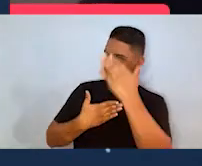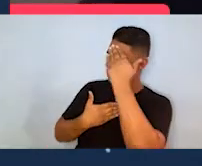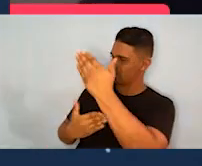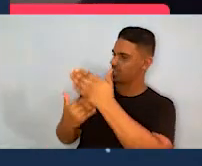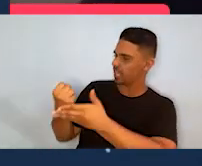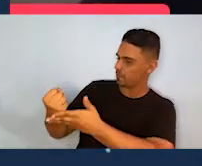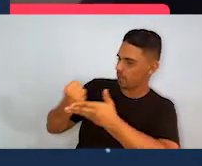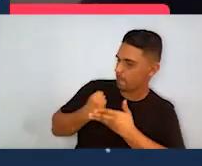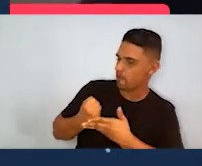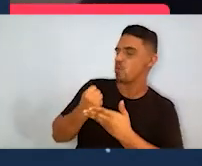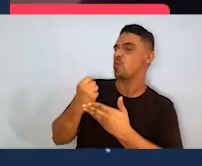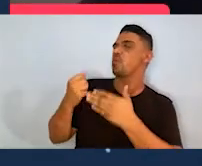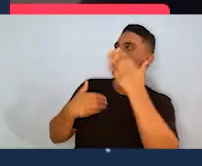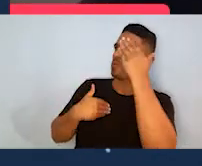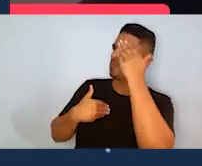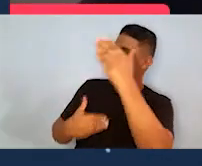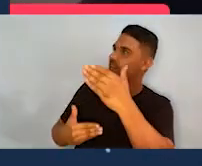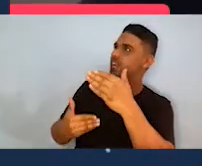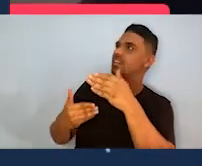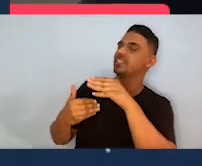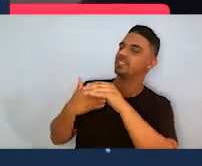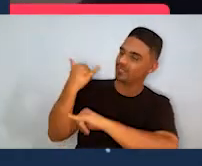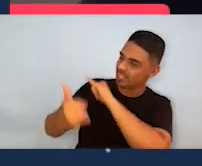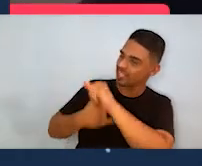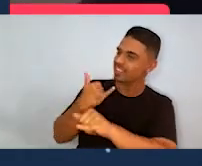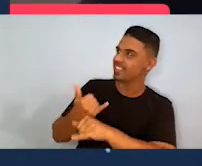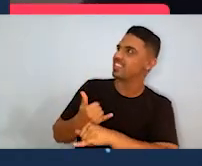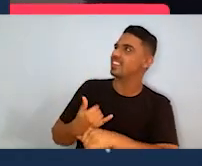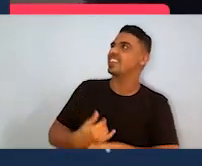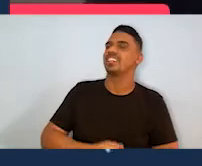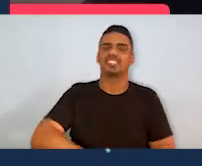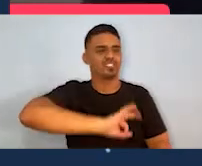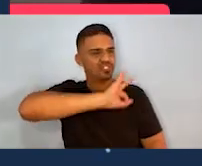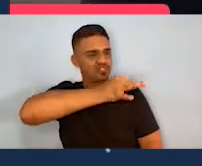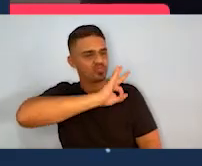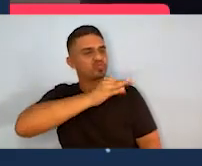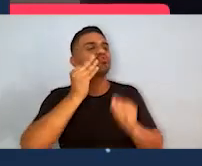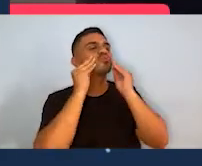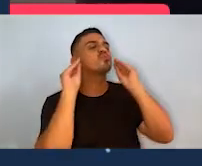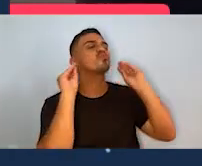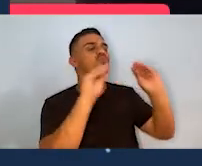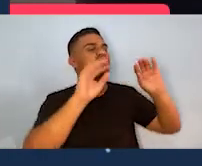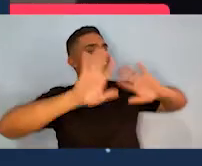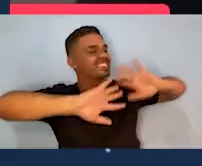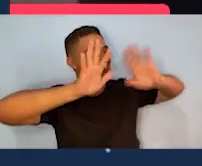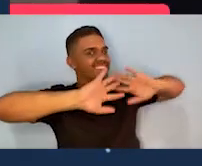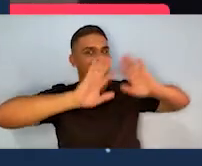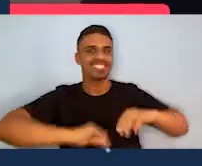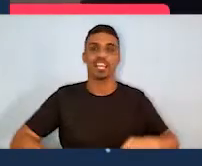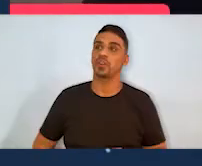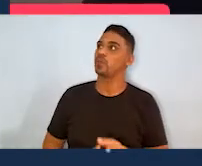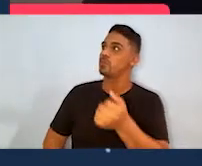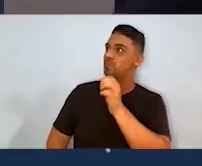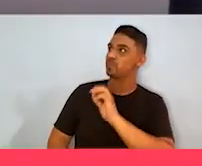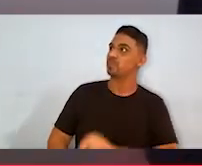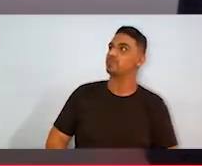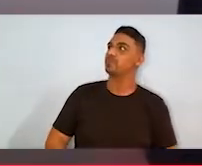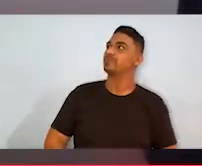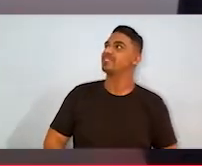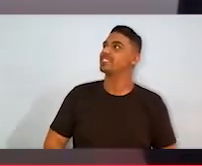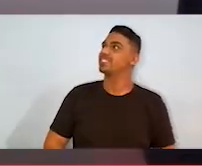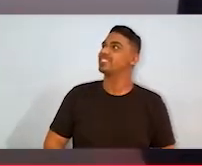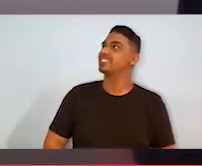pelo suporte também, pela navegação aí. Justo. Beijão. Tchau, Beijo. tchau.